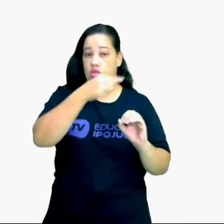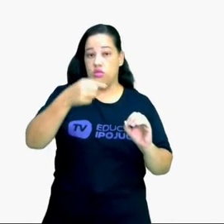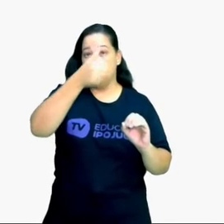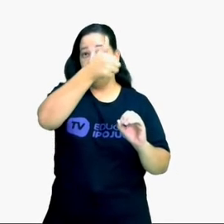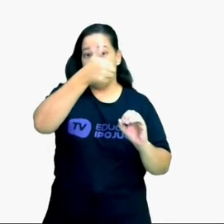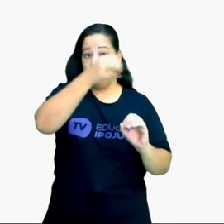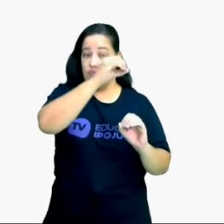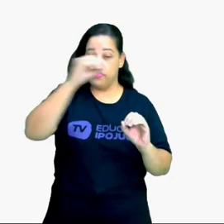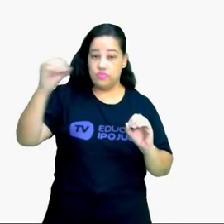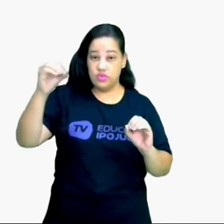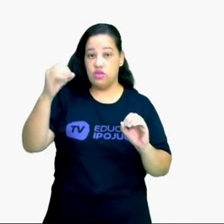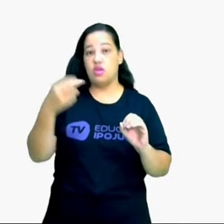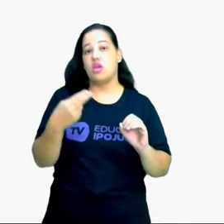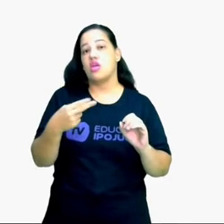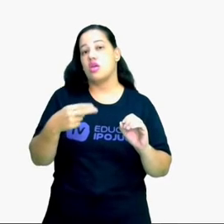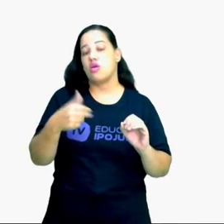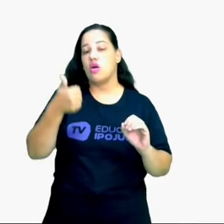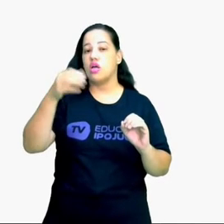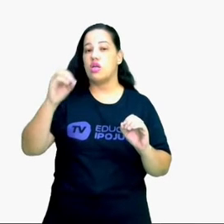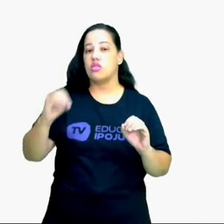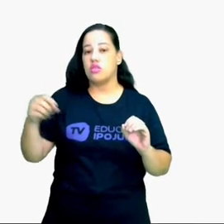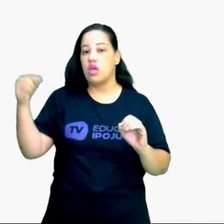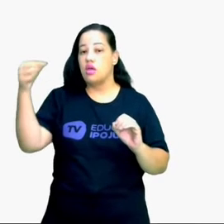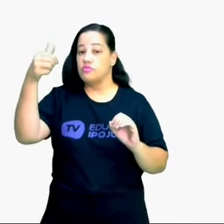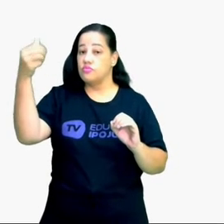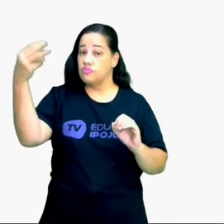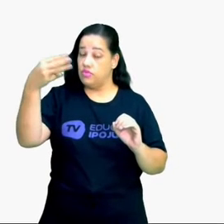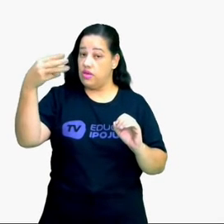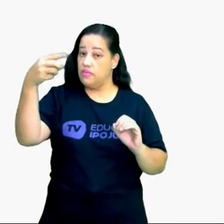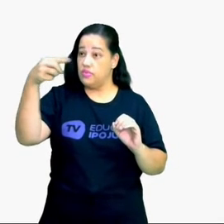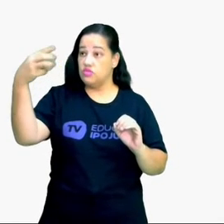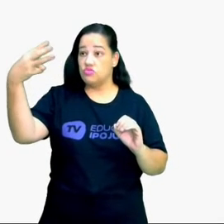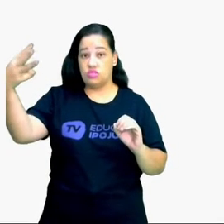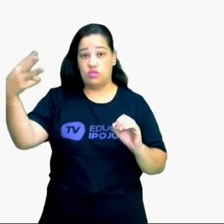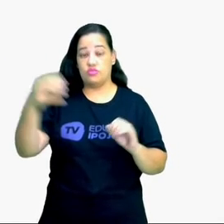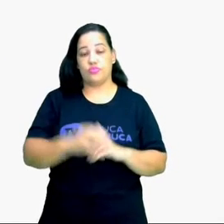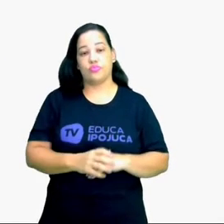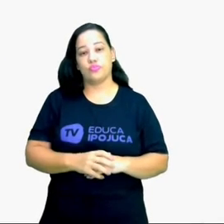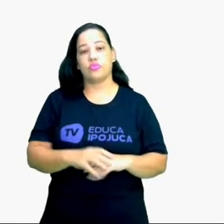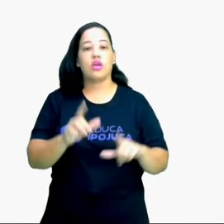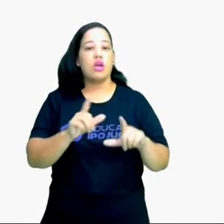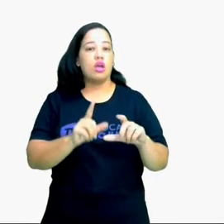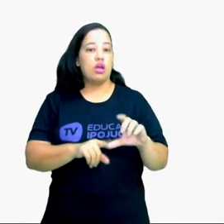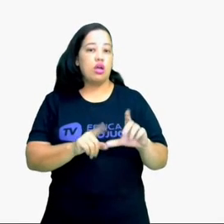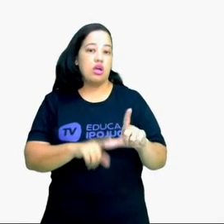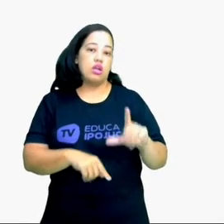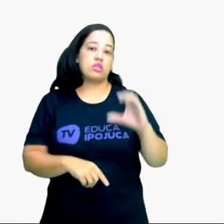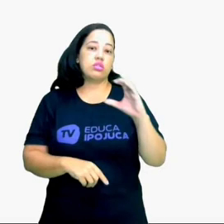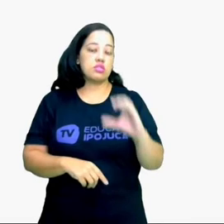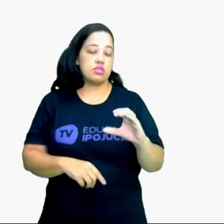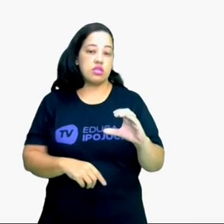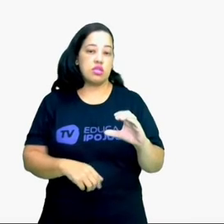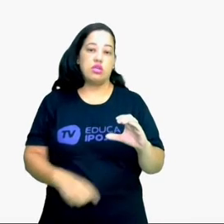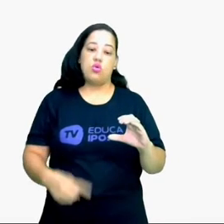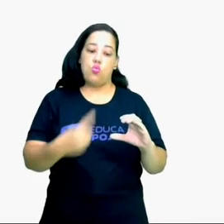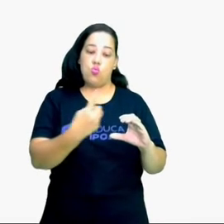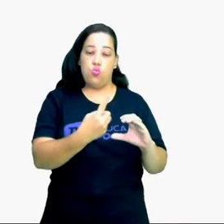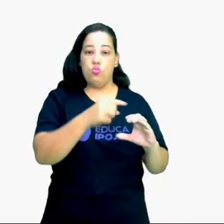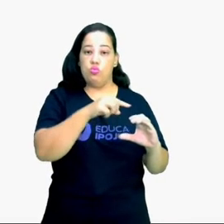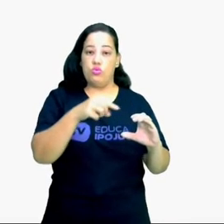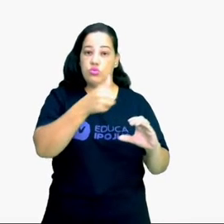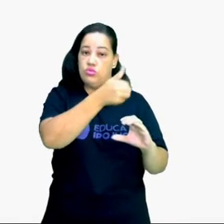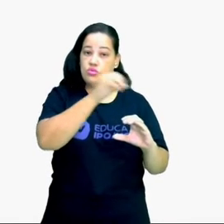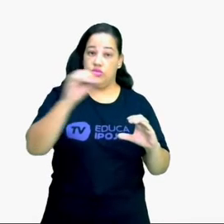é igual a 10 elevado a menos 3. Tudo bem? Letra C, 1 sobre 100,